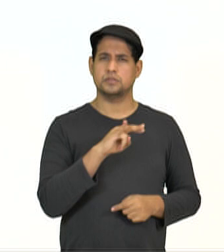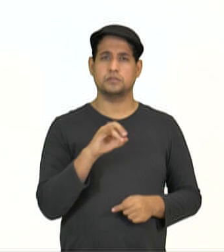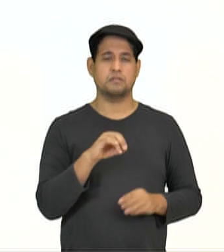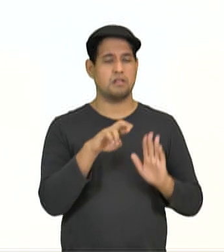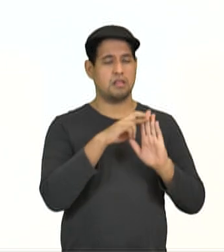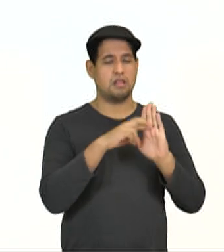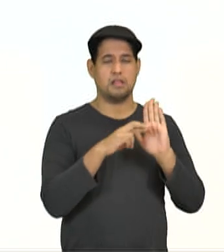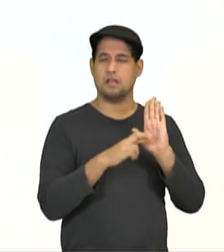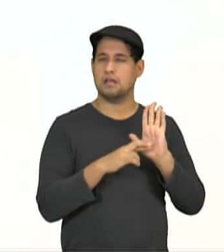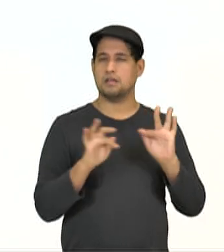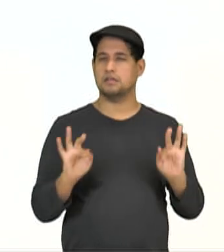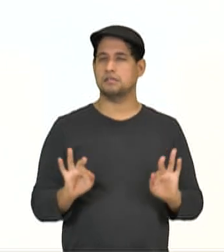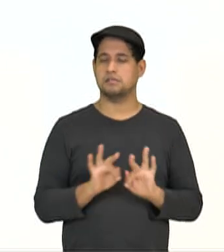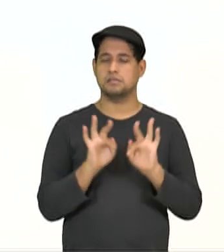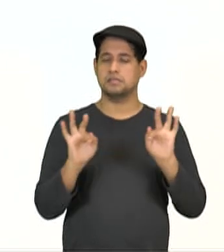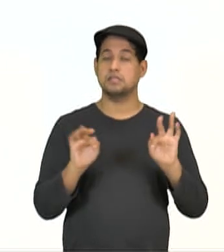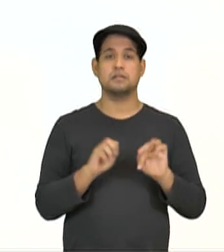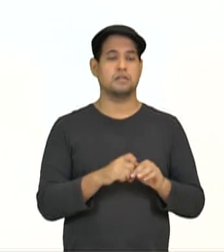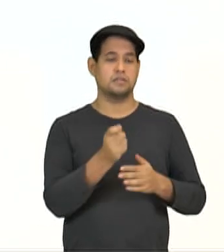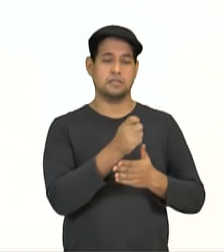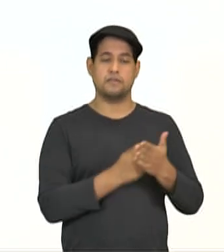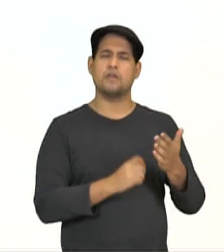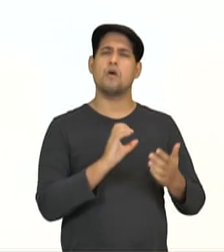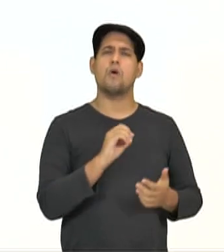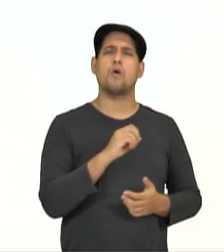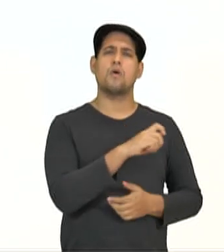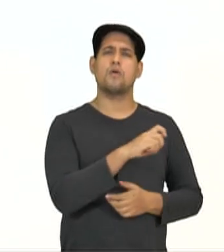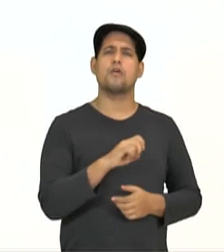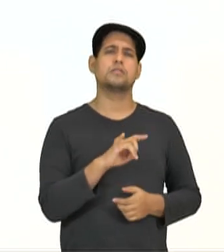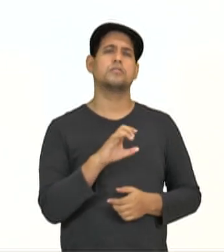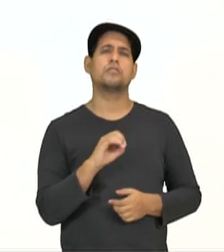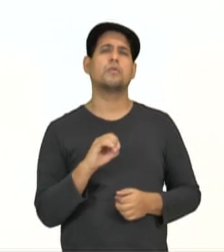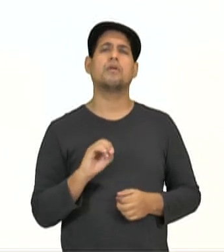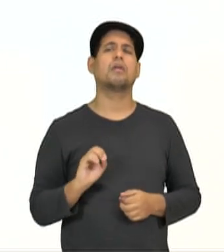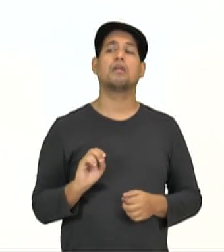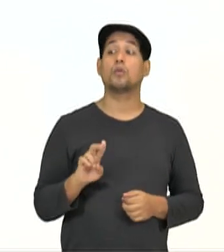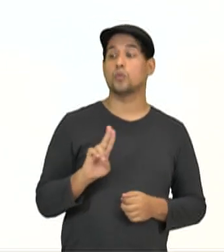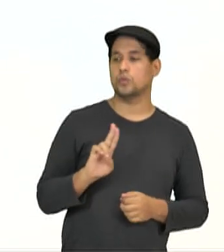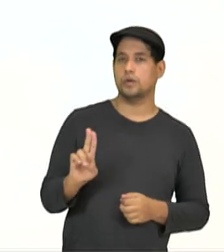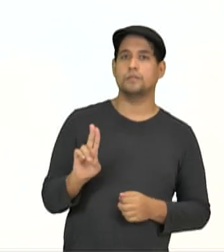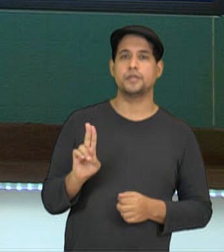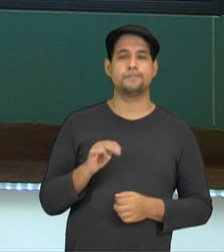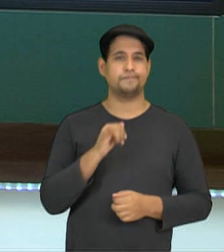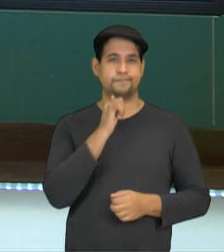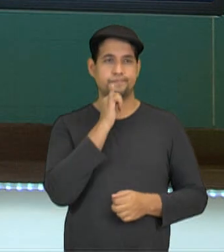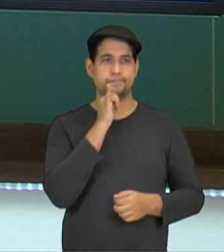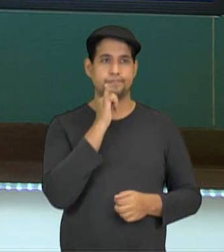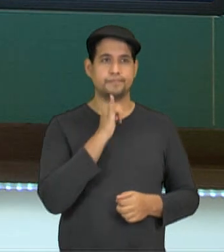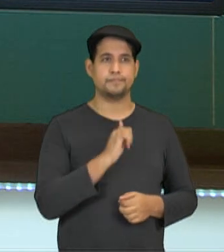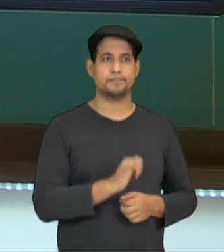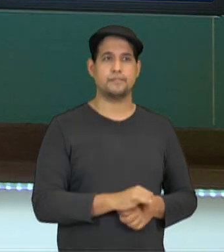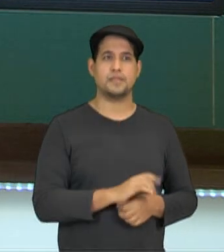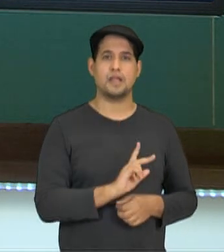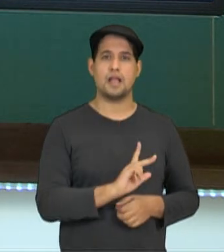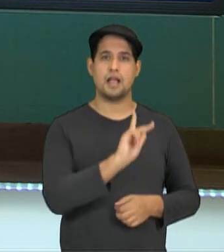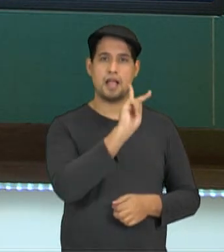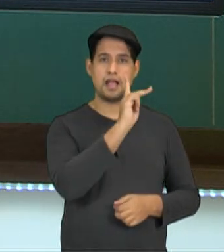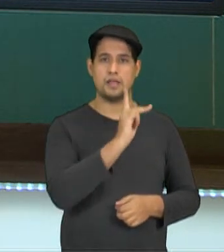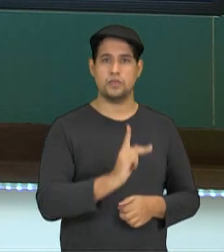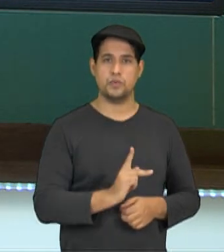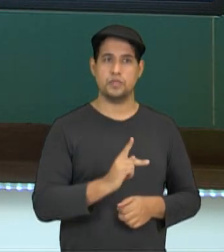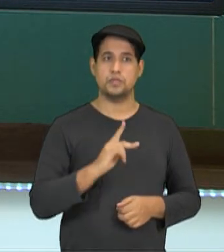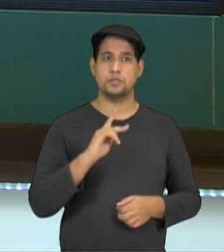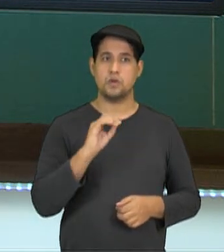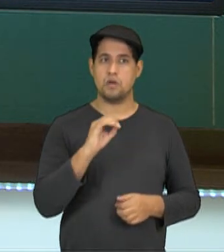é bem simples. Você vai escrever óxido de e o nome do elemento metal. Exemplo aqui, K2O é óxido